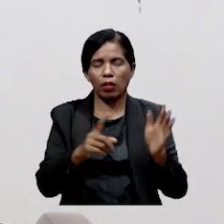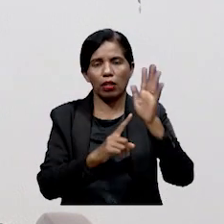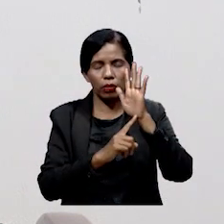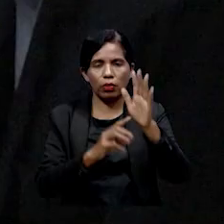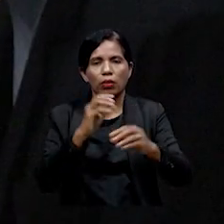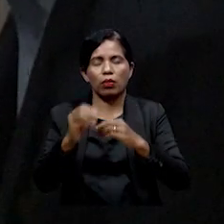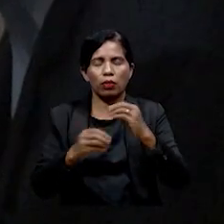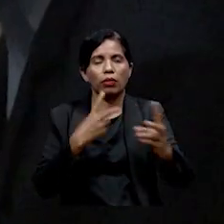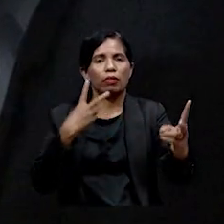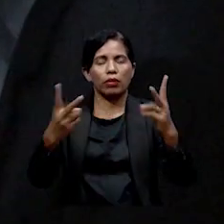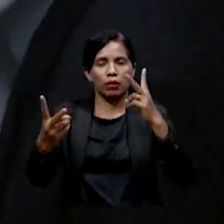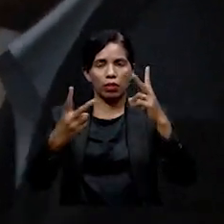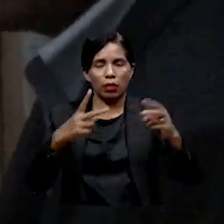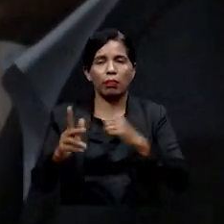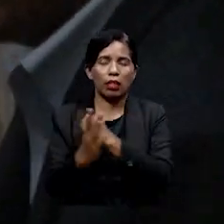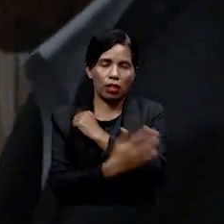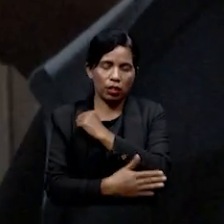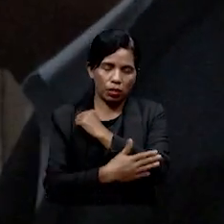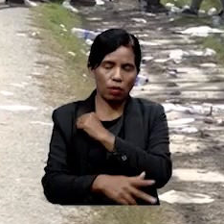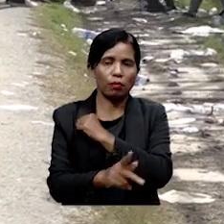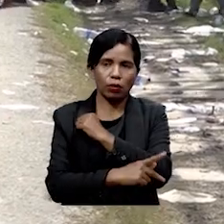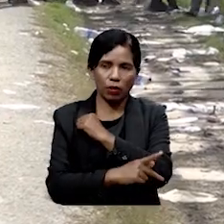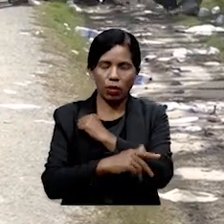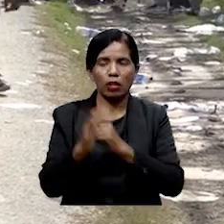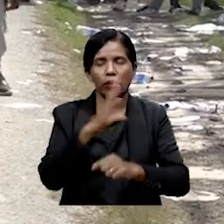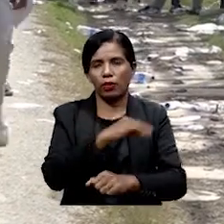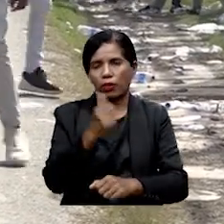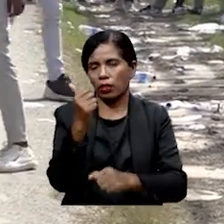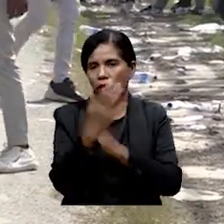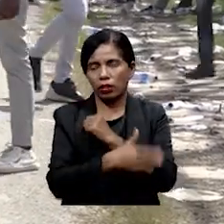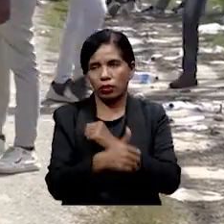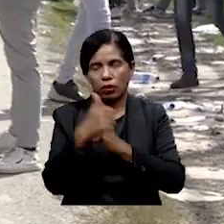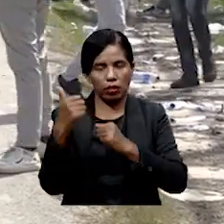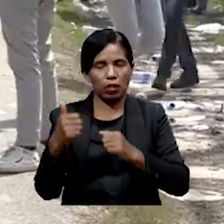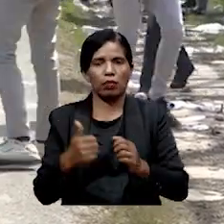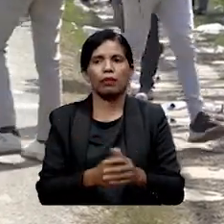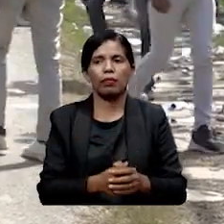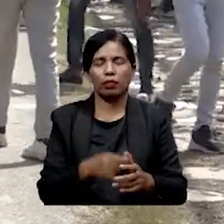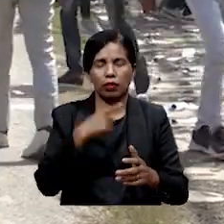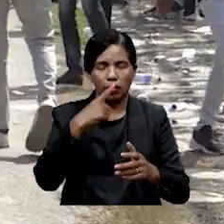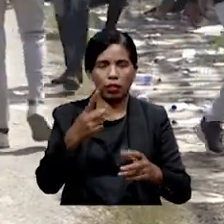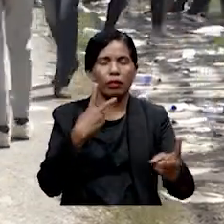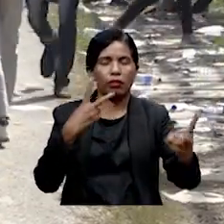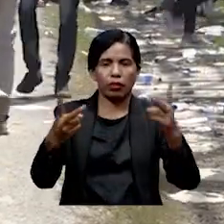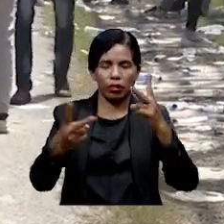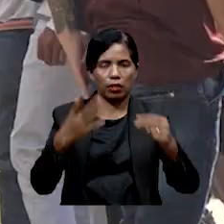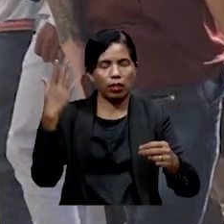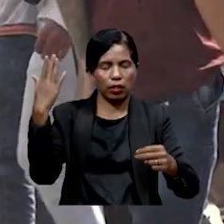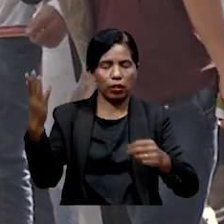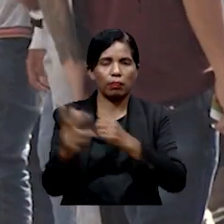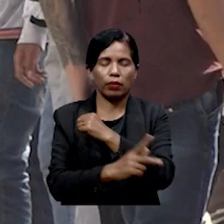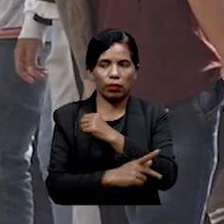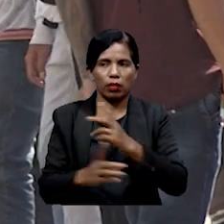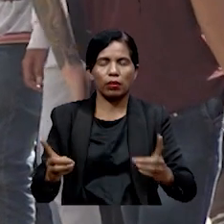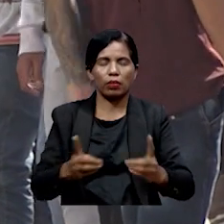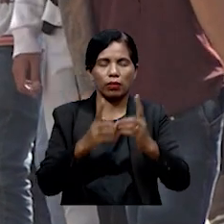banha visita para Portugal, na nação Siracelo, foi em Lalaixne. Governante, né, até tem durante a visita a Portugal, a Sorumalo, o